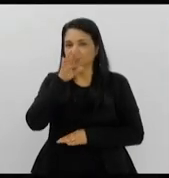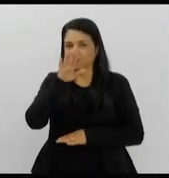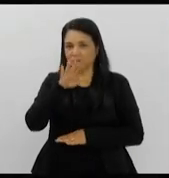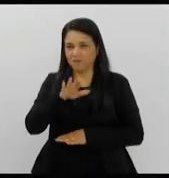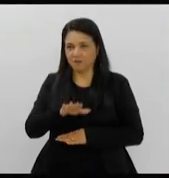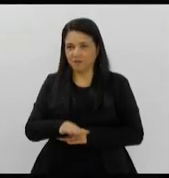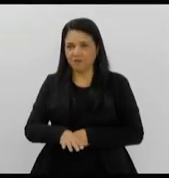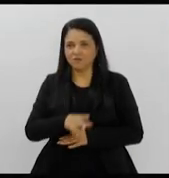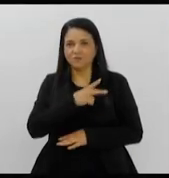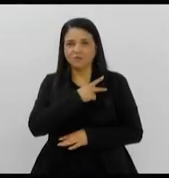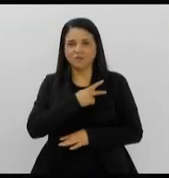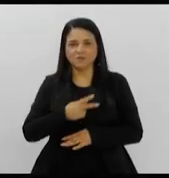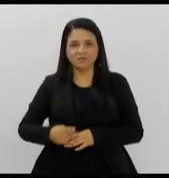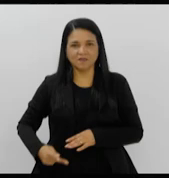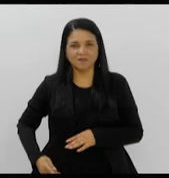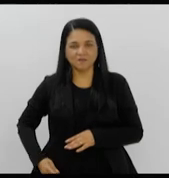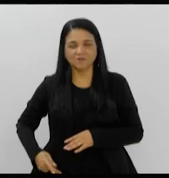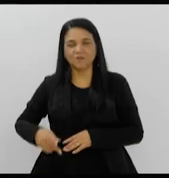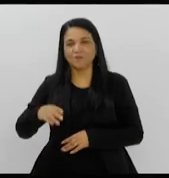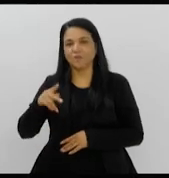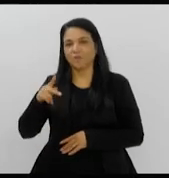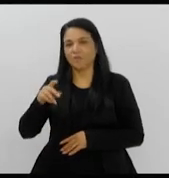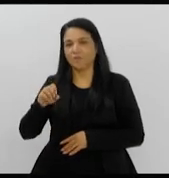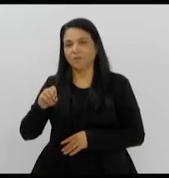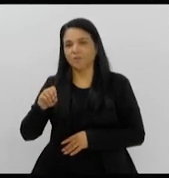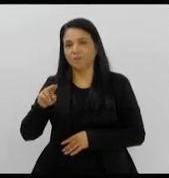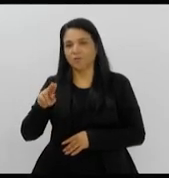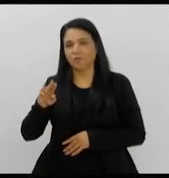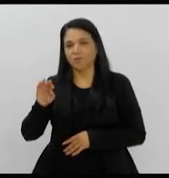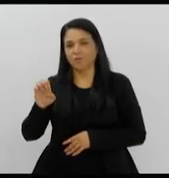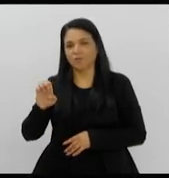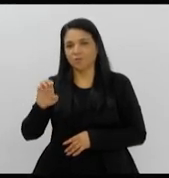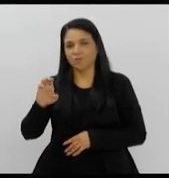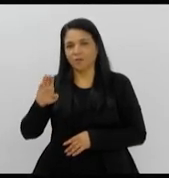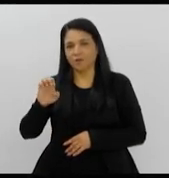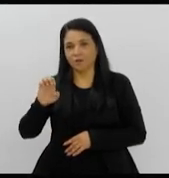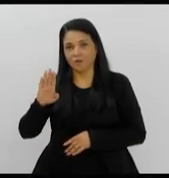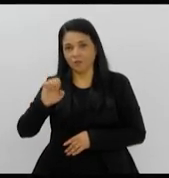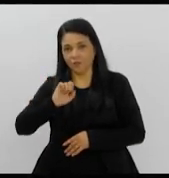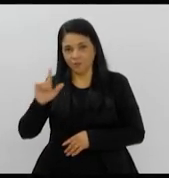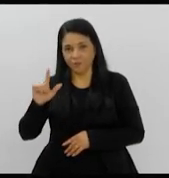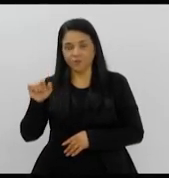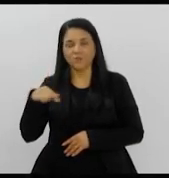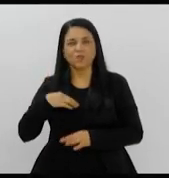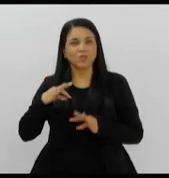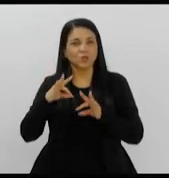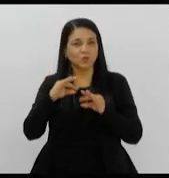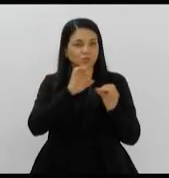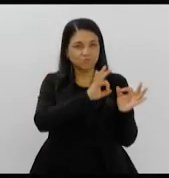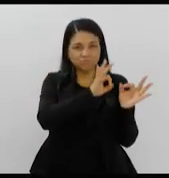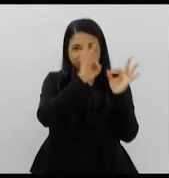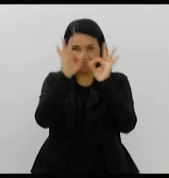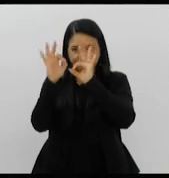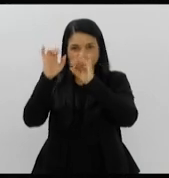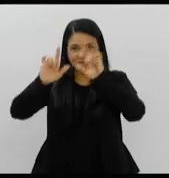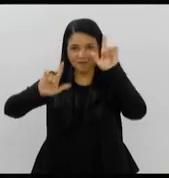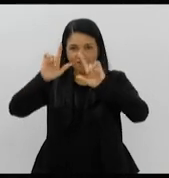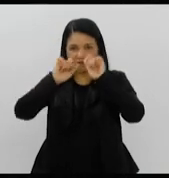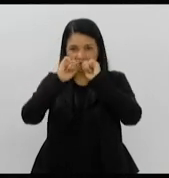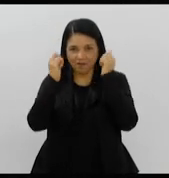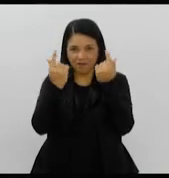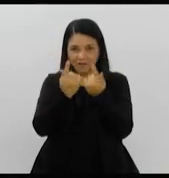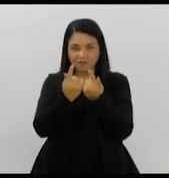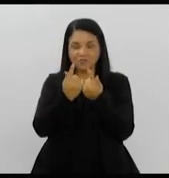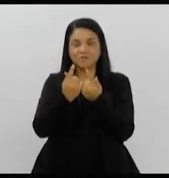Boa tarde, presidente Pobel. Boa tarde a todos que nos assistem pela TV Alerge, todos